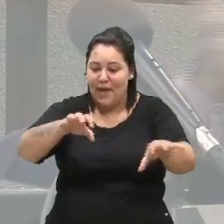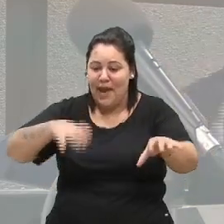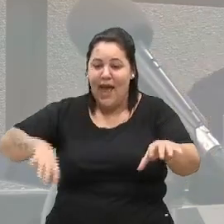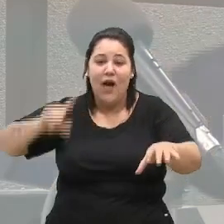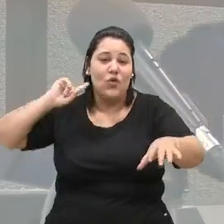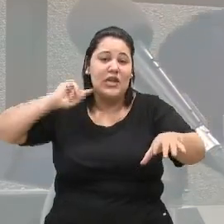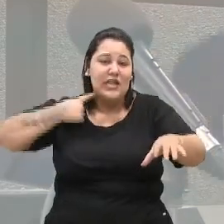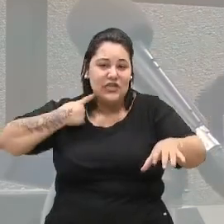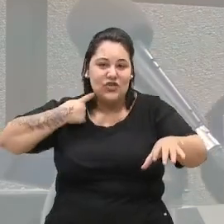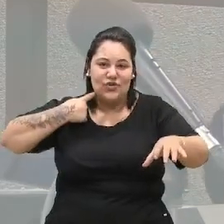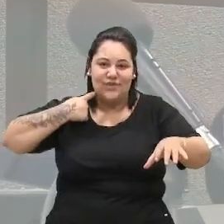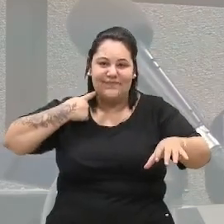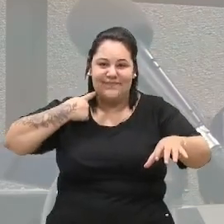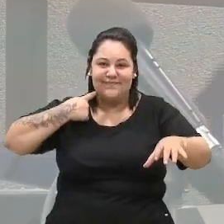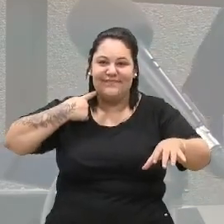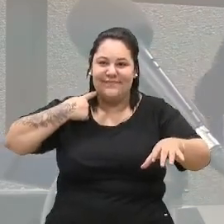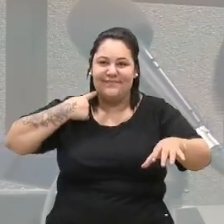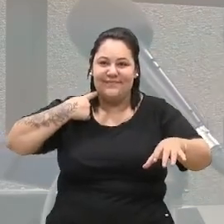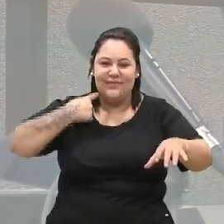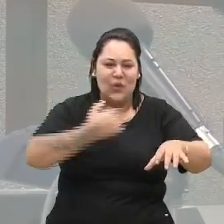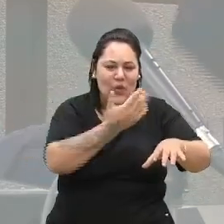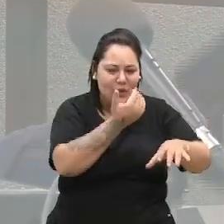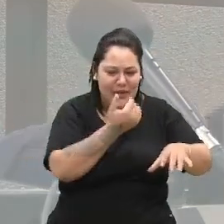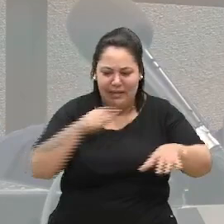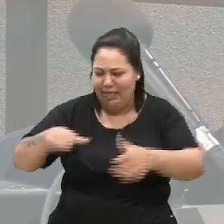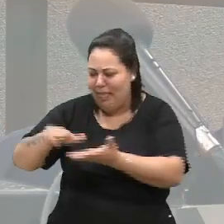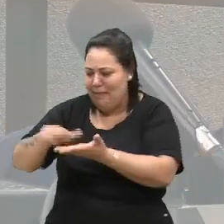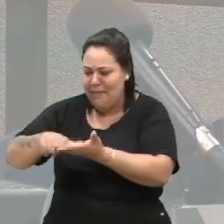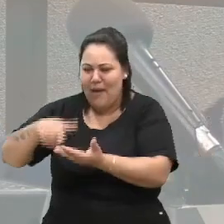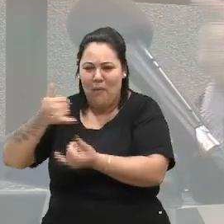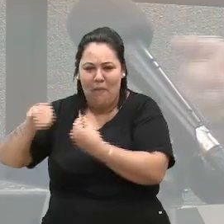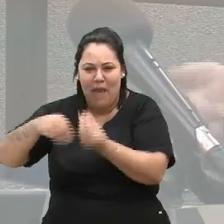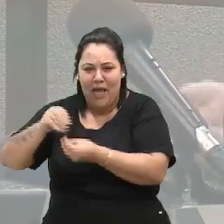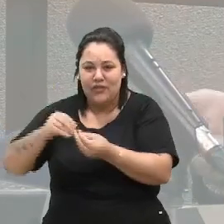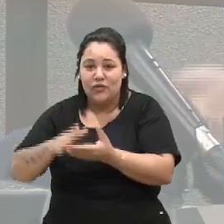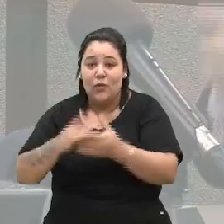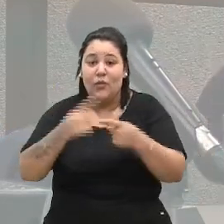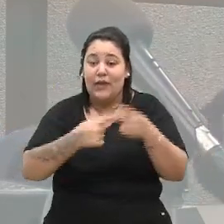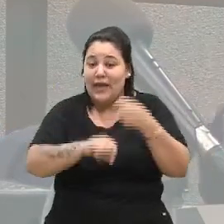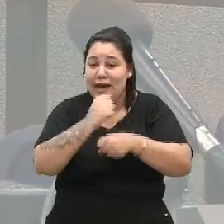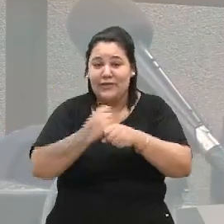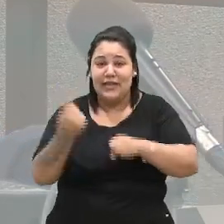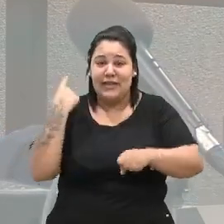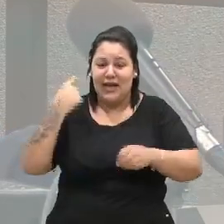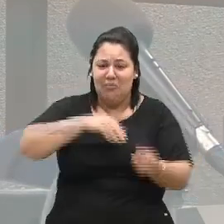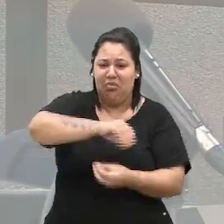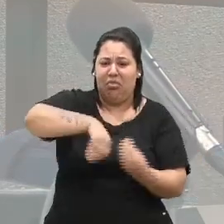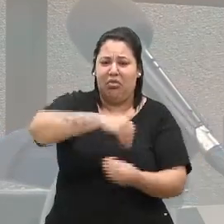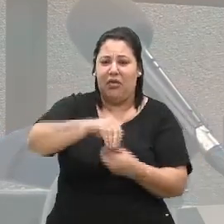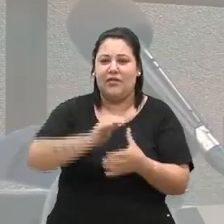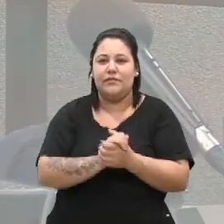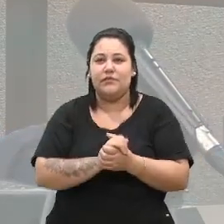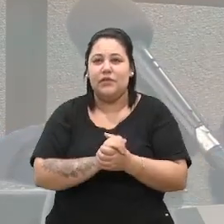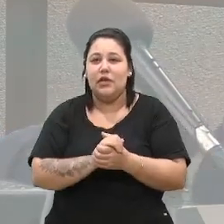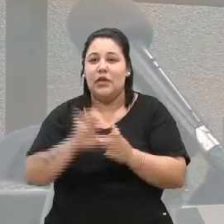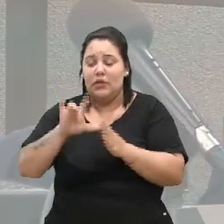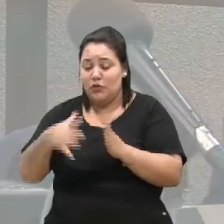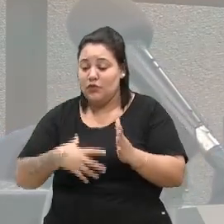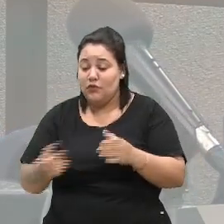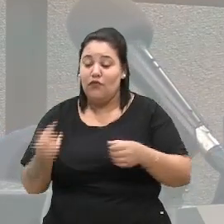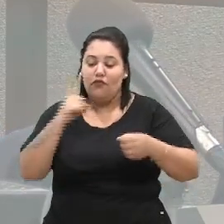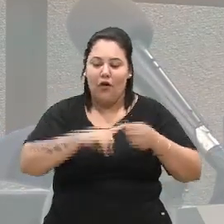orgânico, né? Na minha geração, a gente enfiava tudo no lixo e vai embora. E os filhos vão para casa e dizem, papai, isso aqui é assim